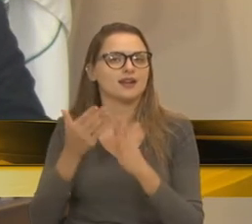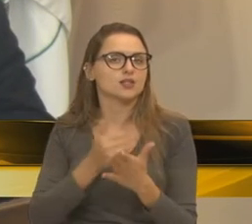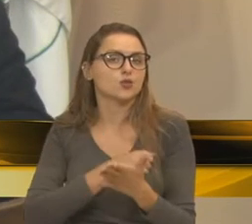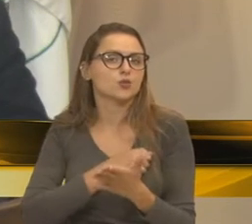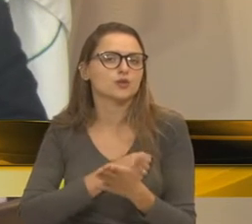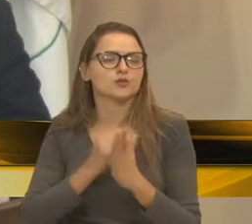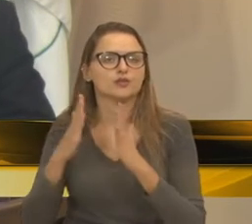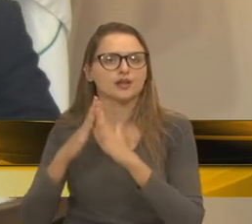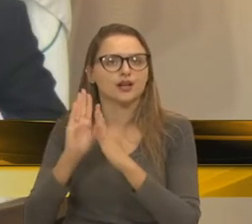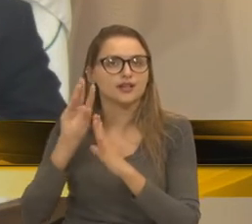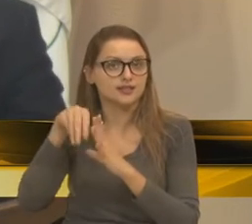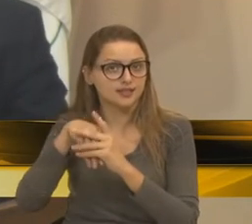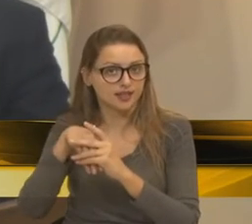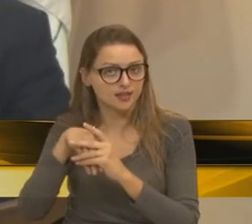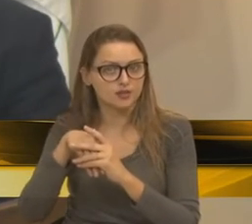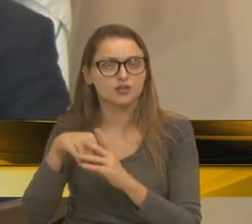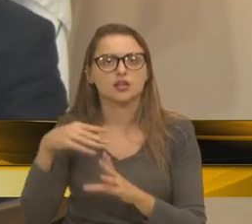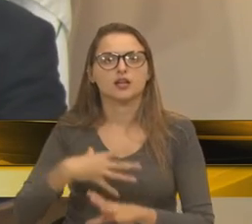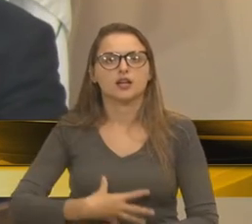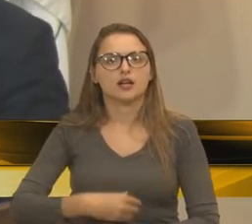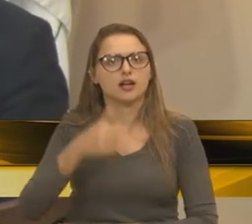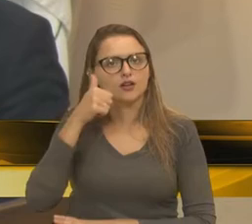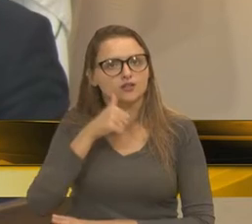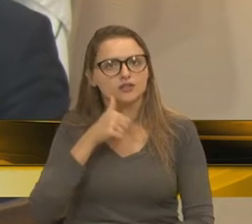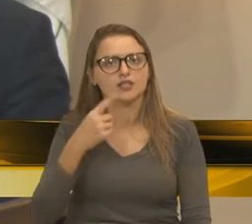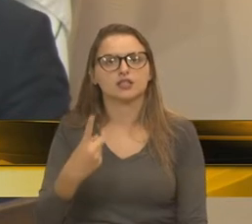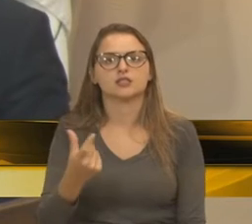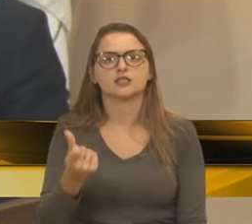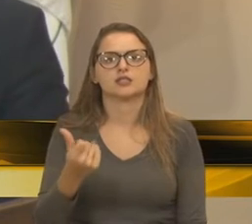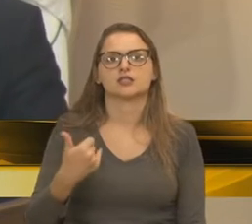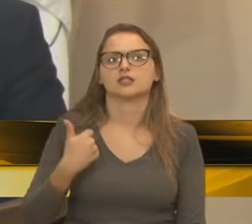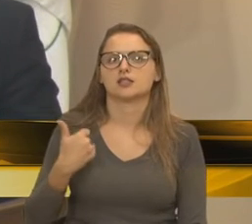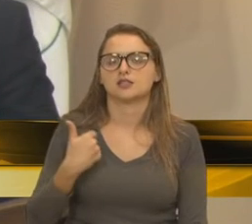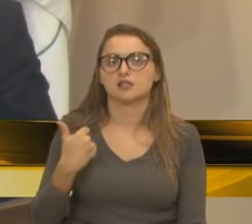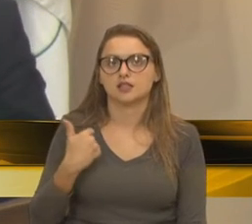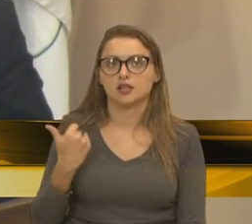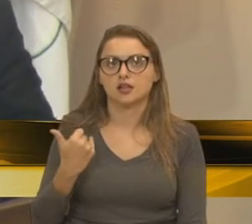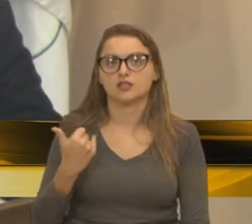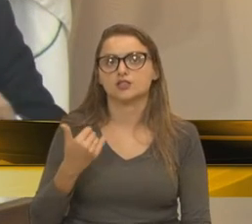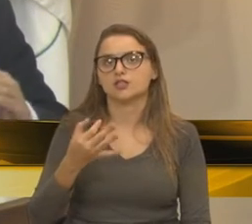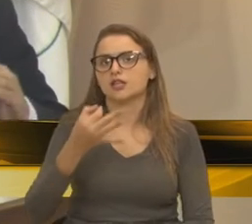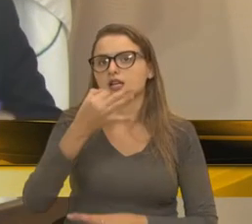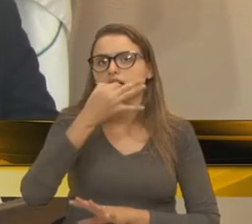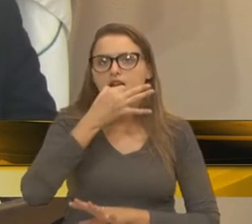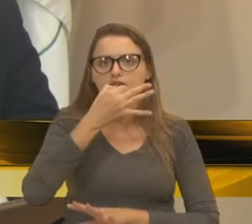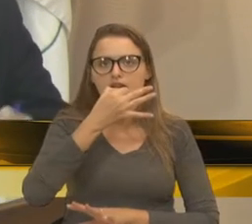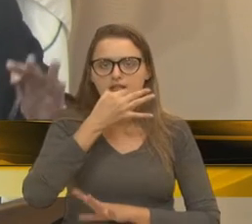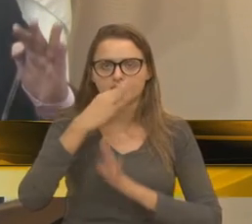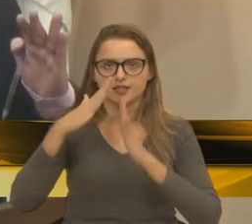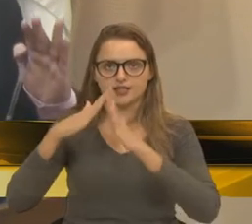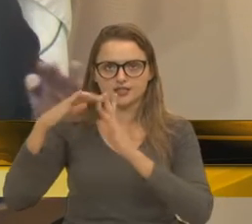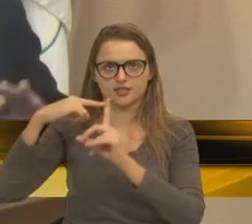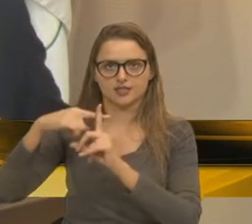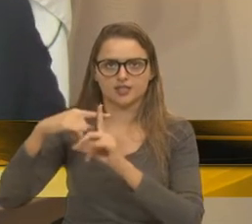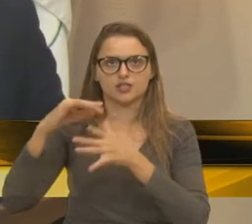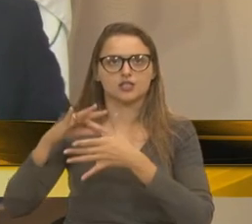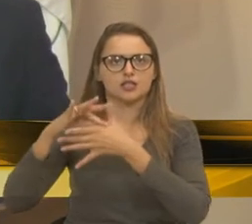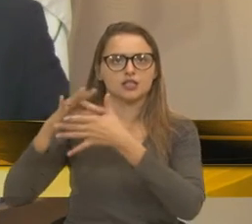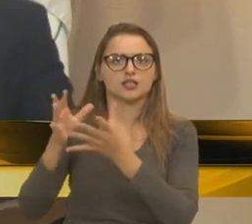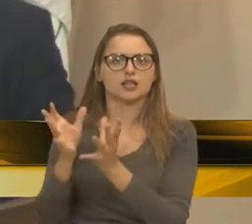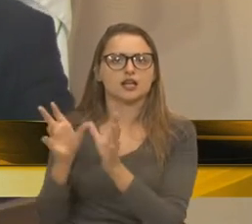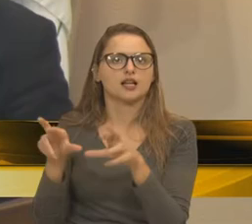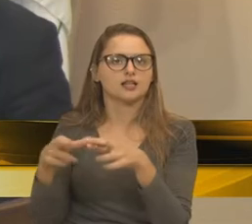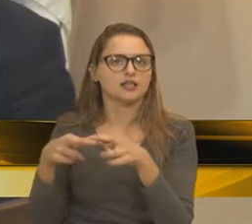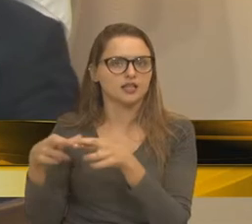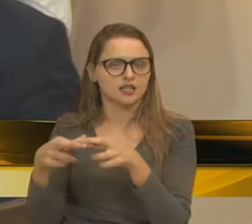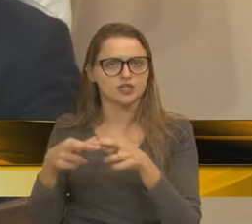dela, a filha dela, uma menina de 16 anos, catequista, uma liderança, lá da região Zona